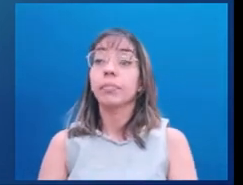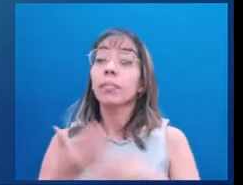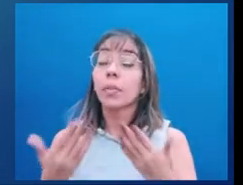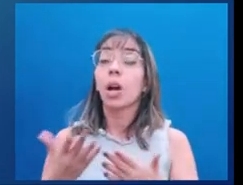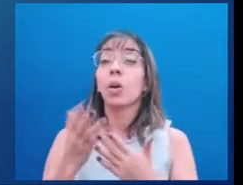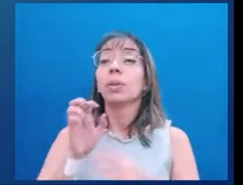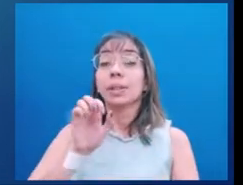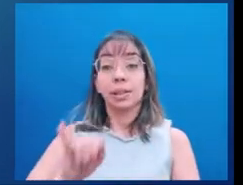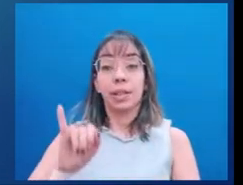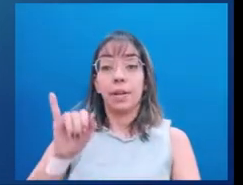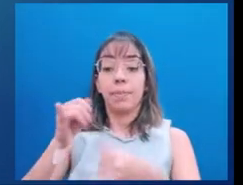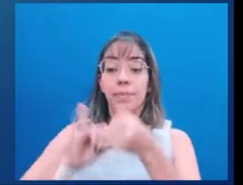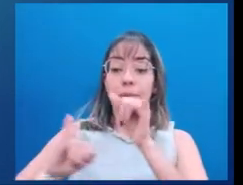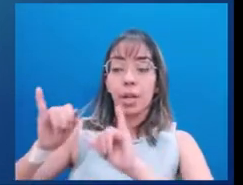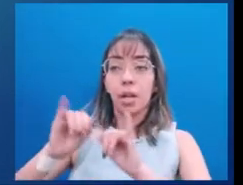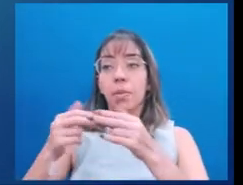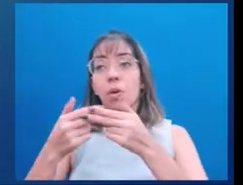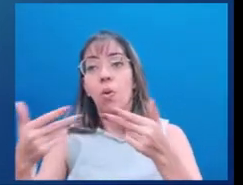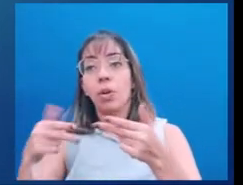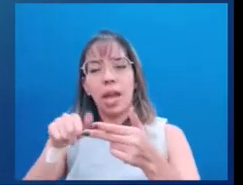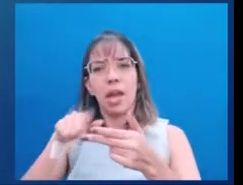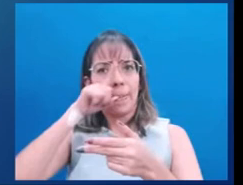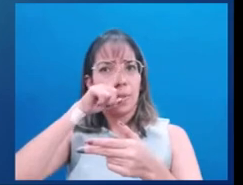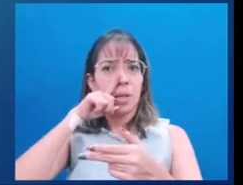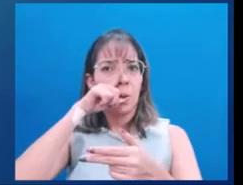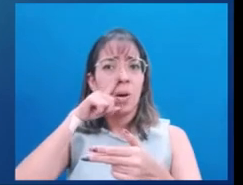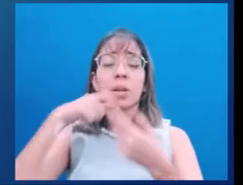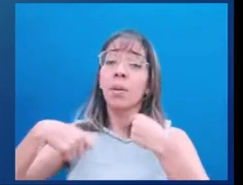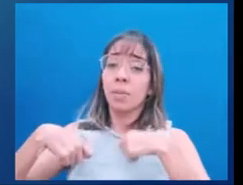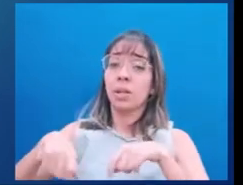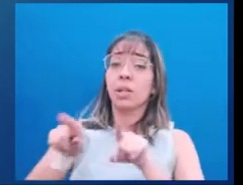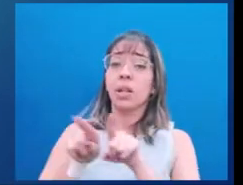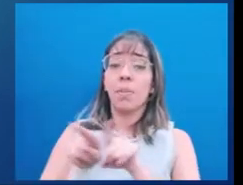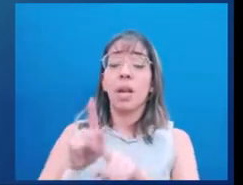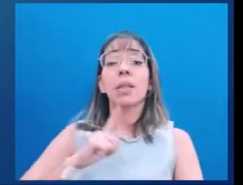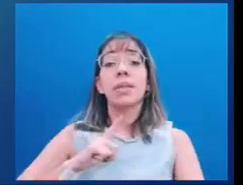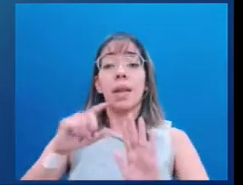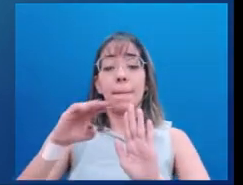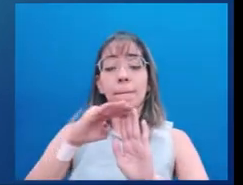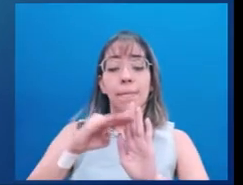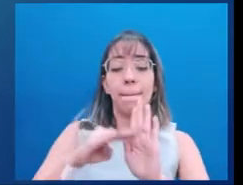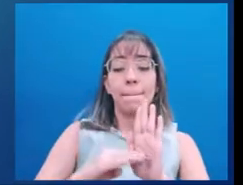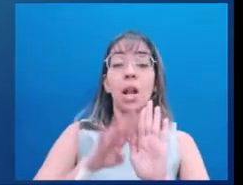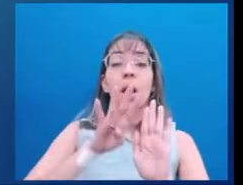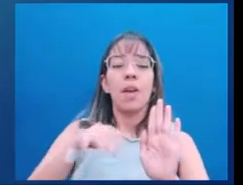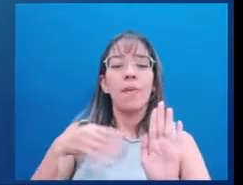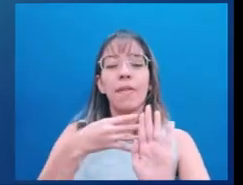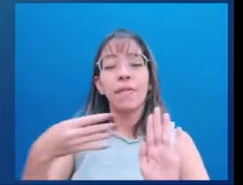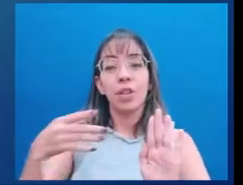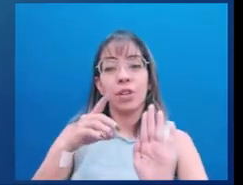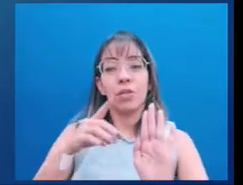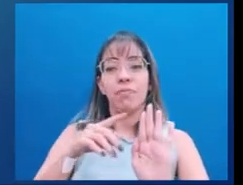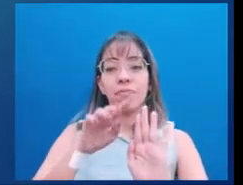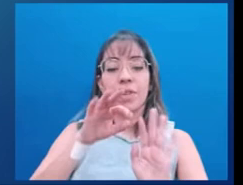Então, no caso de uma substância química ou mistura ser considerada perigosa, ela deverá ser acompanhada de uma ficha de dados de